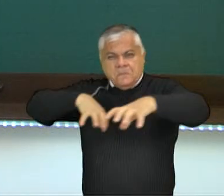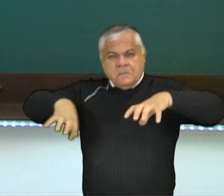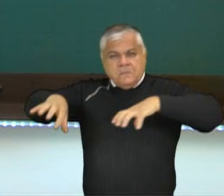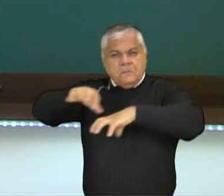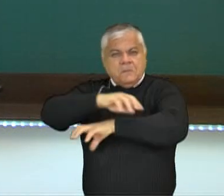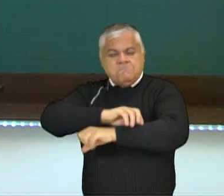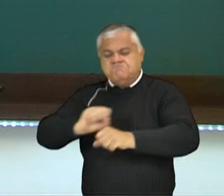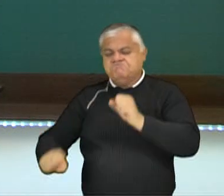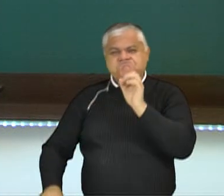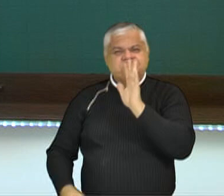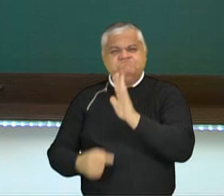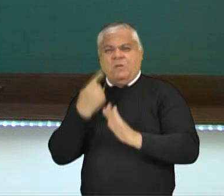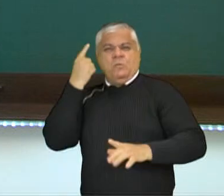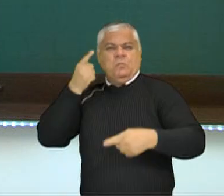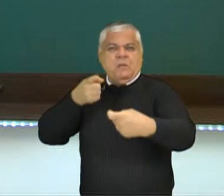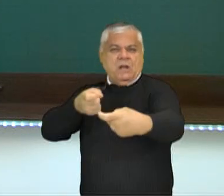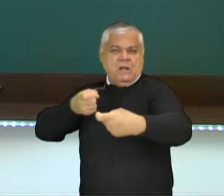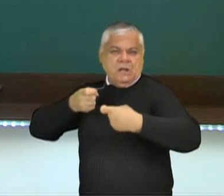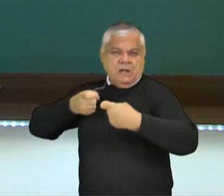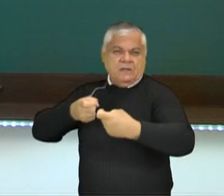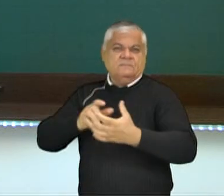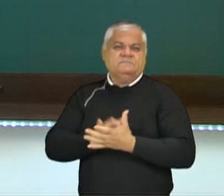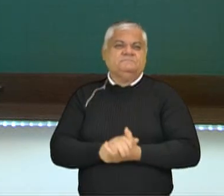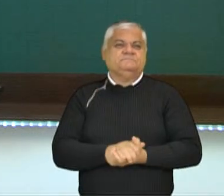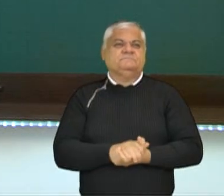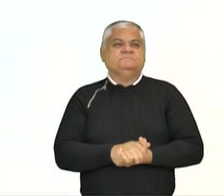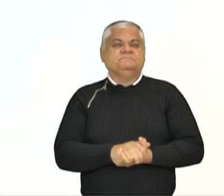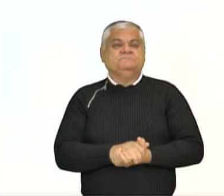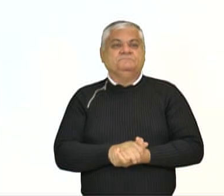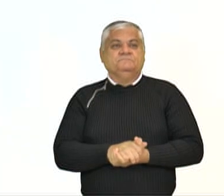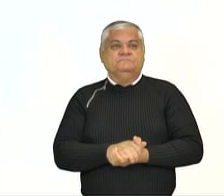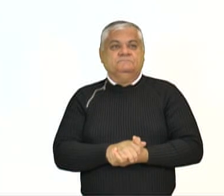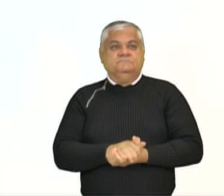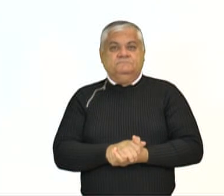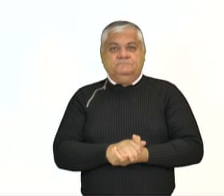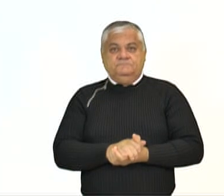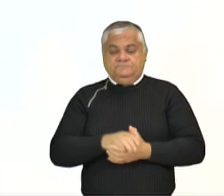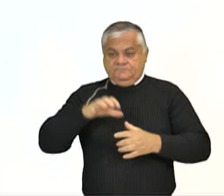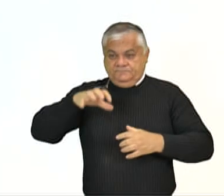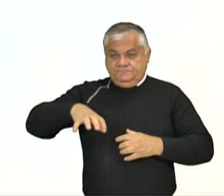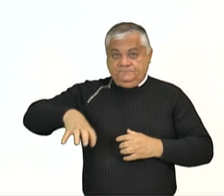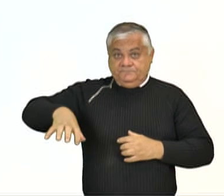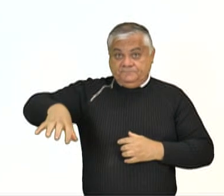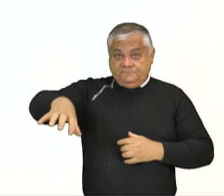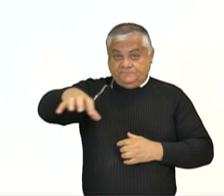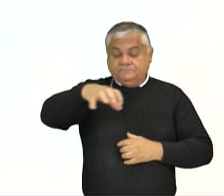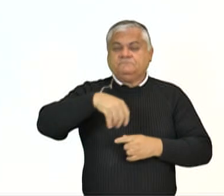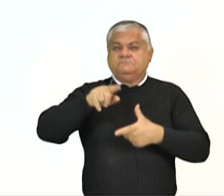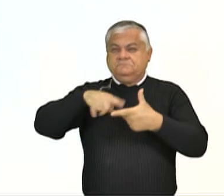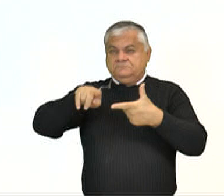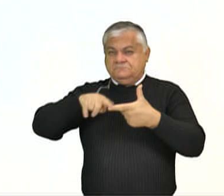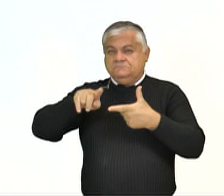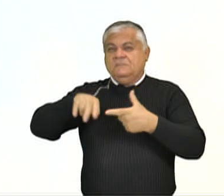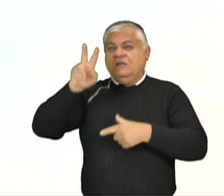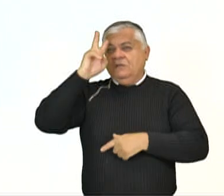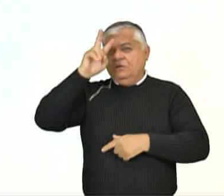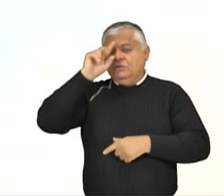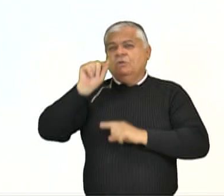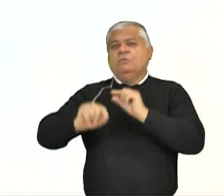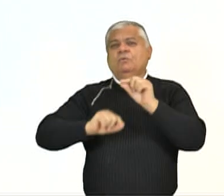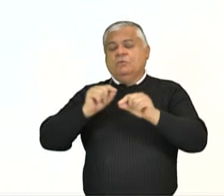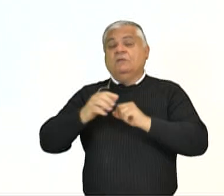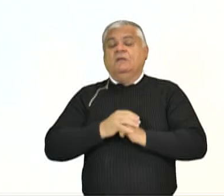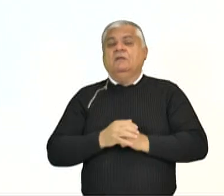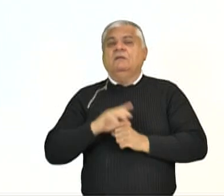estopins para o início da Primeira Guerra. Essa região, né, com conflitos históricos, aí, adotou